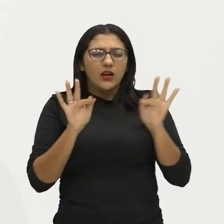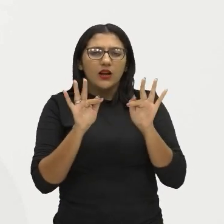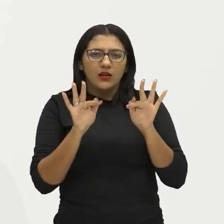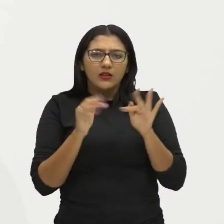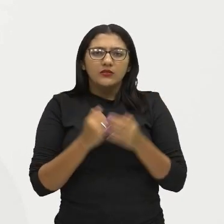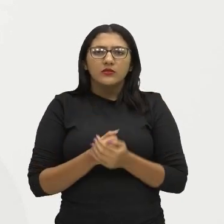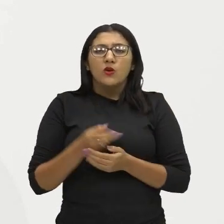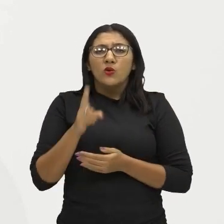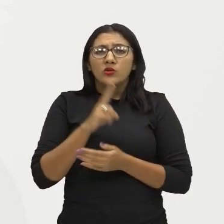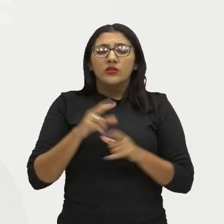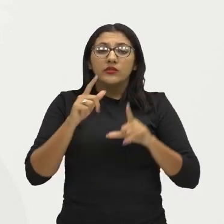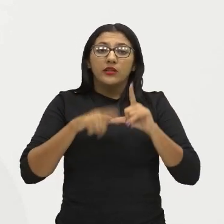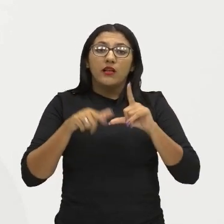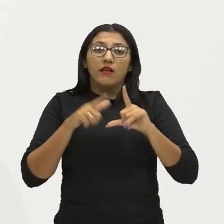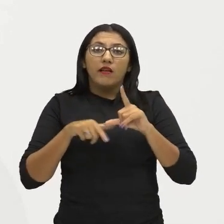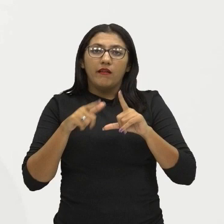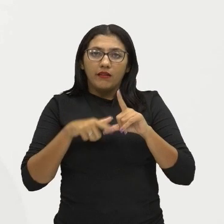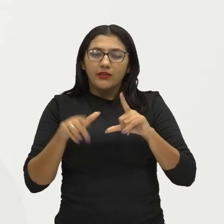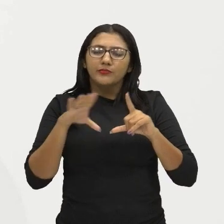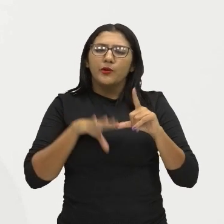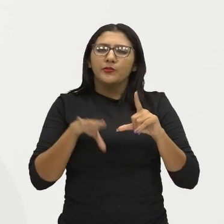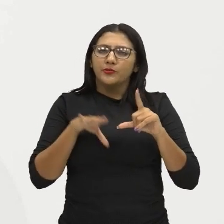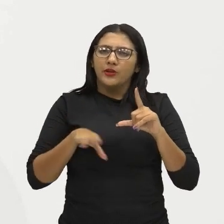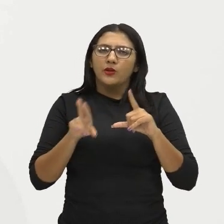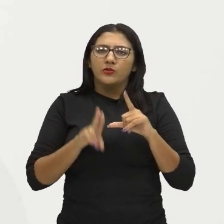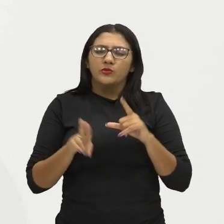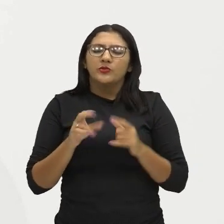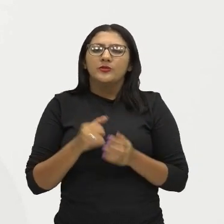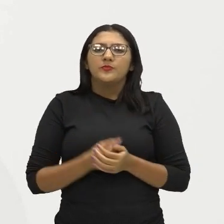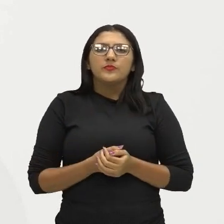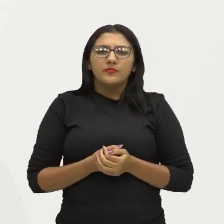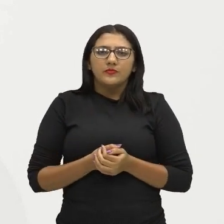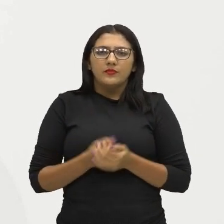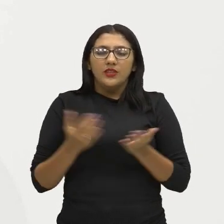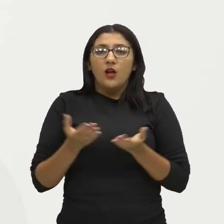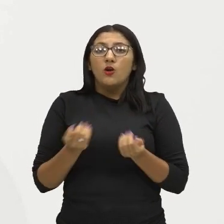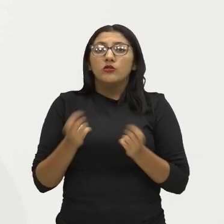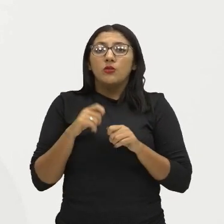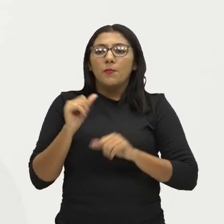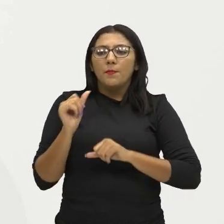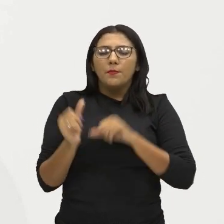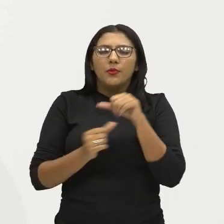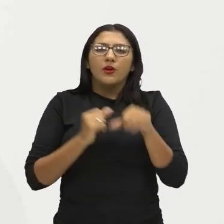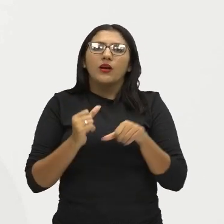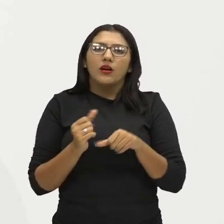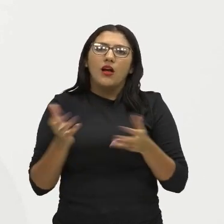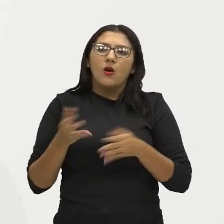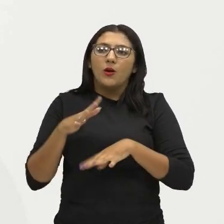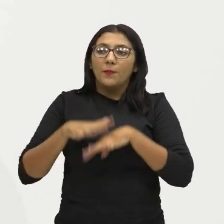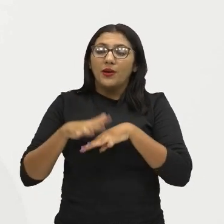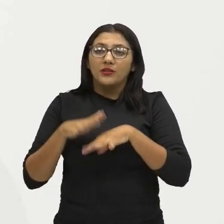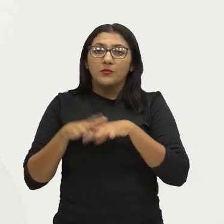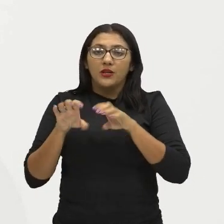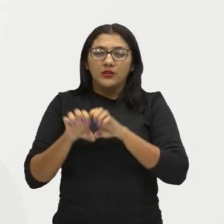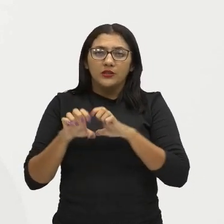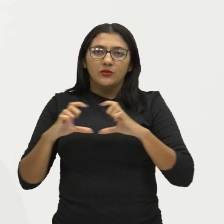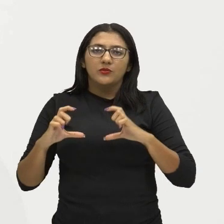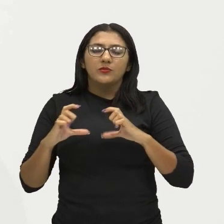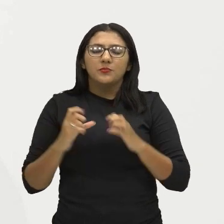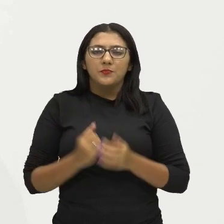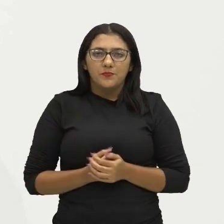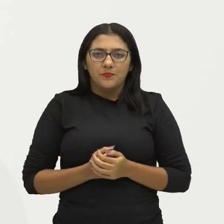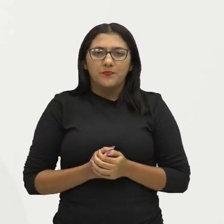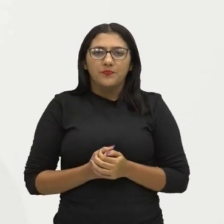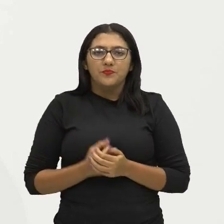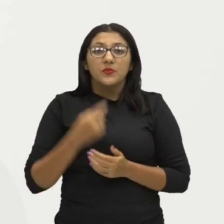as letras do nosso português, e estamos fazendo uma transcrição para a linguagem o quê? Matemática. Vamos